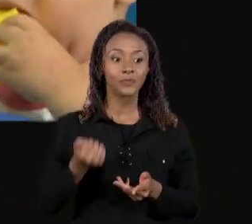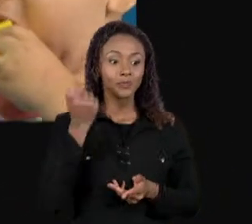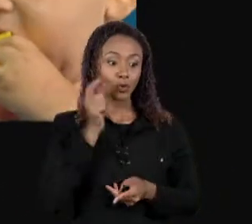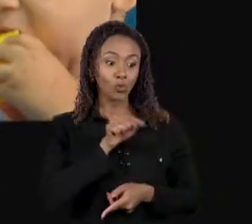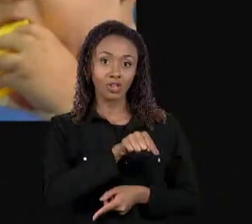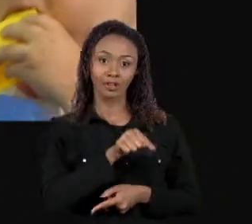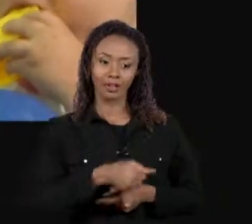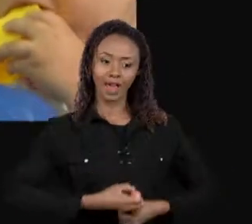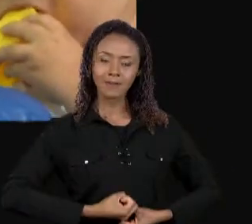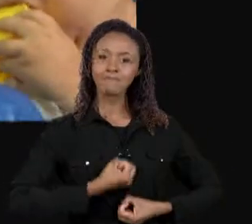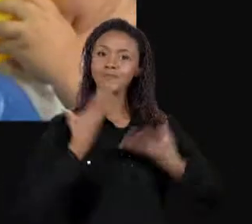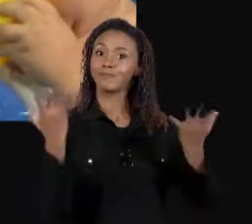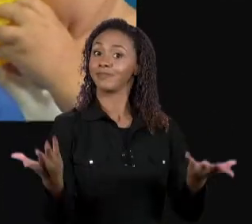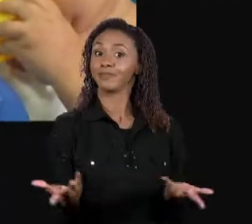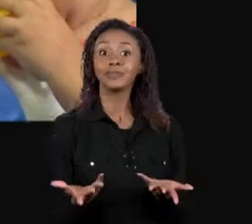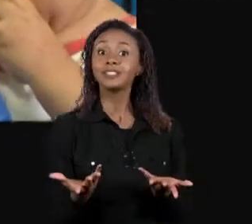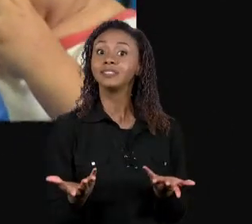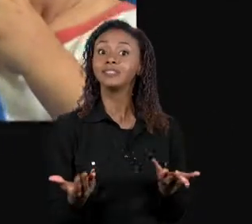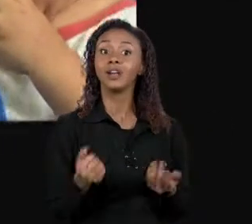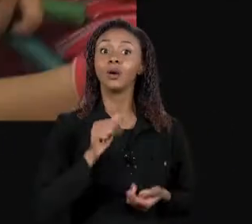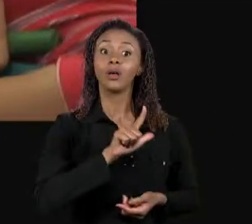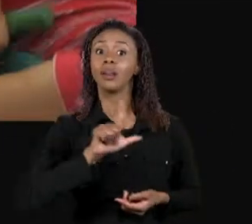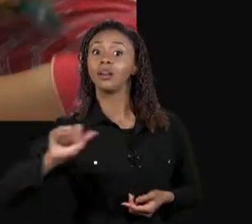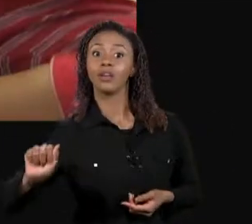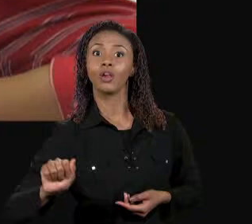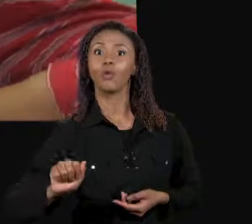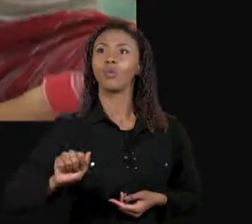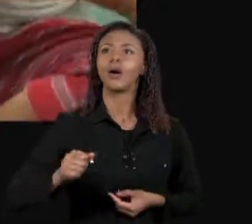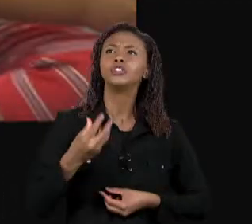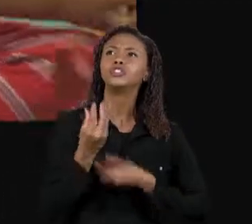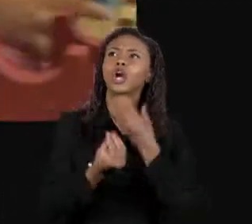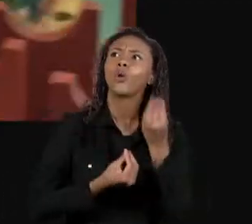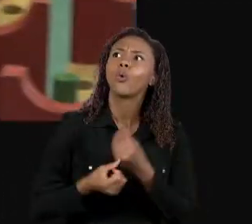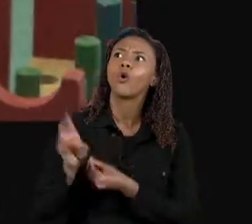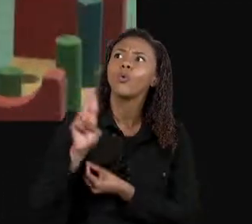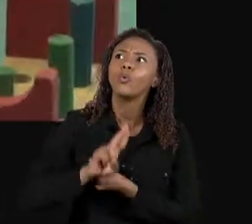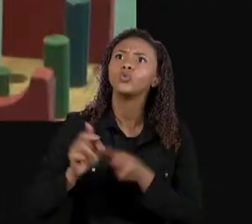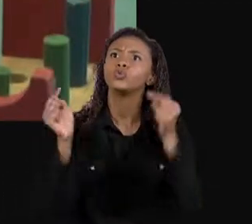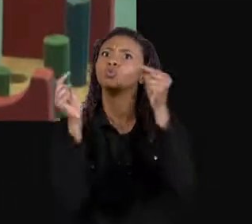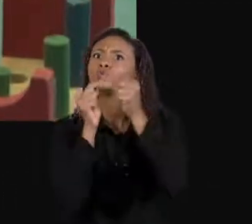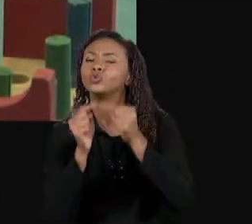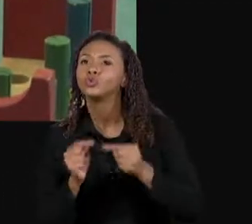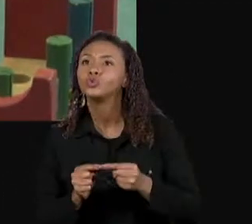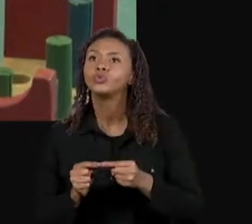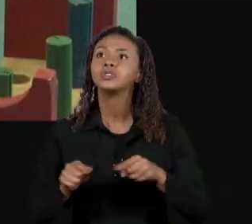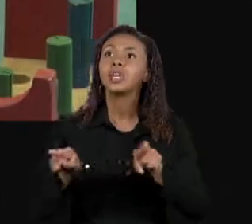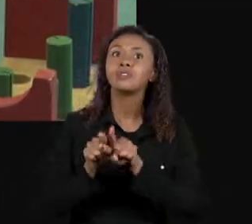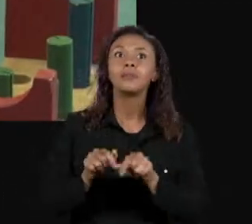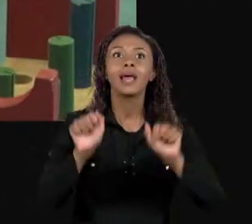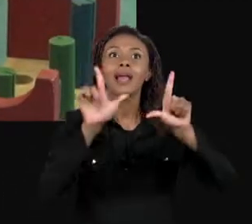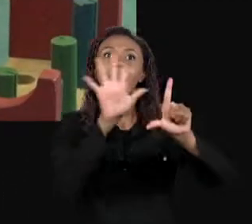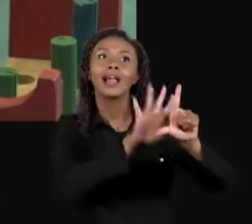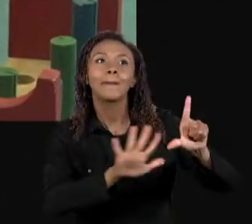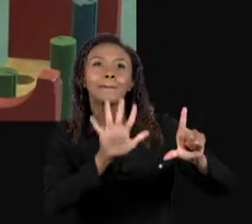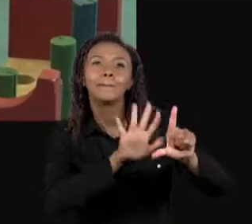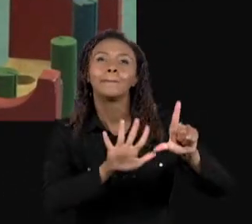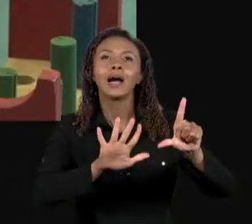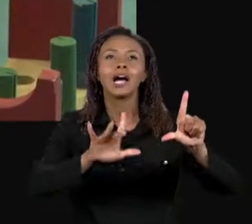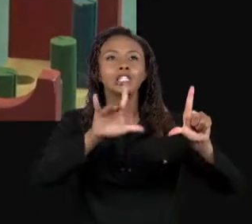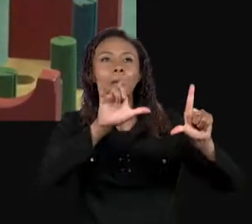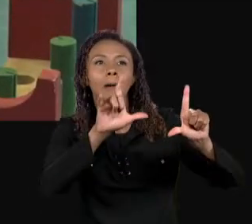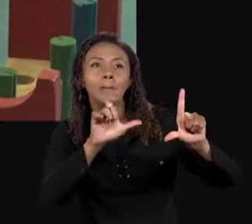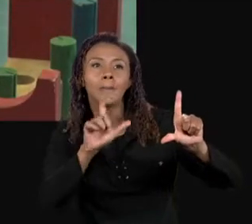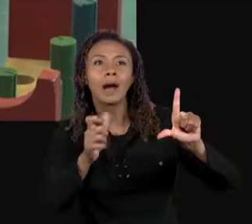expressão, né, e de uso de linguagens, e mais as experiências com essa possibilidade dela